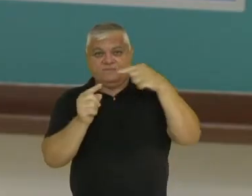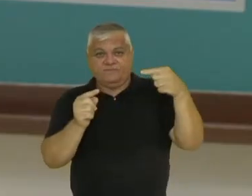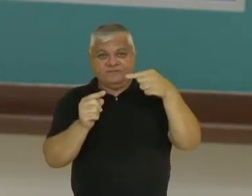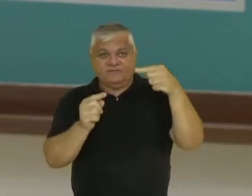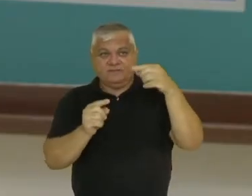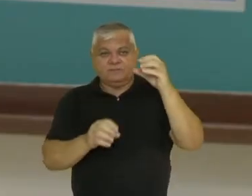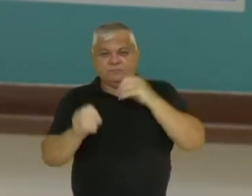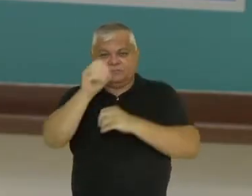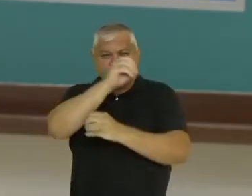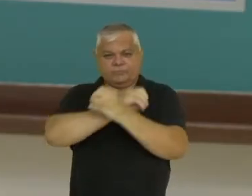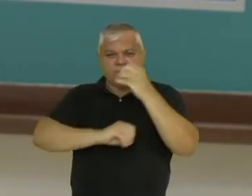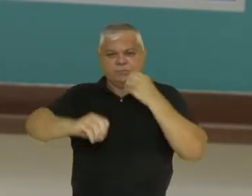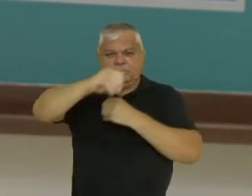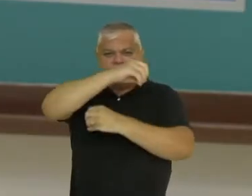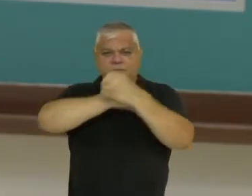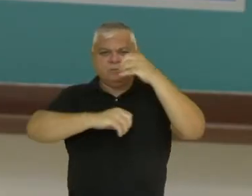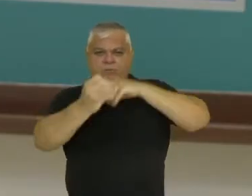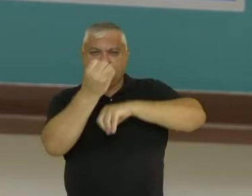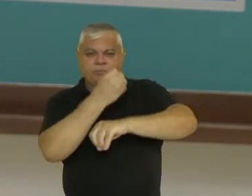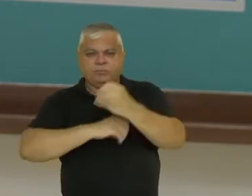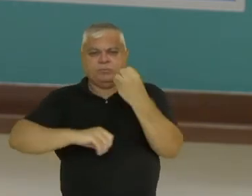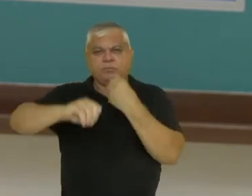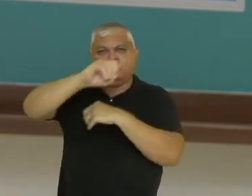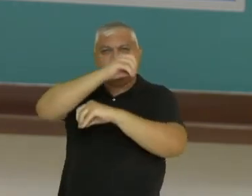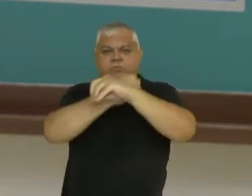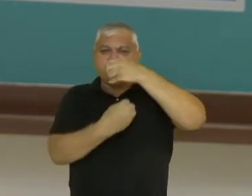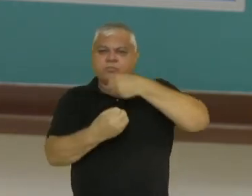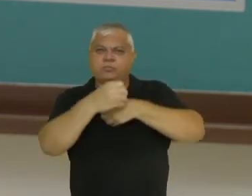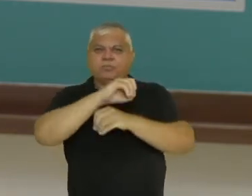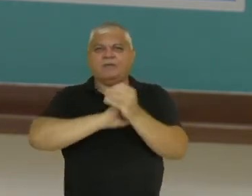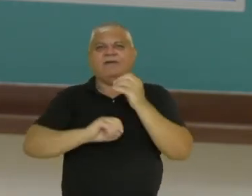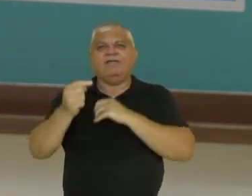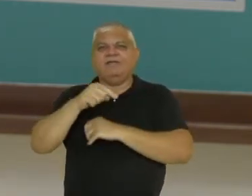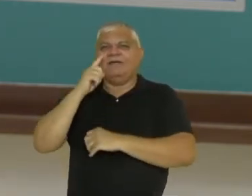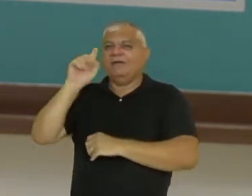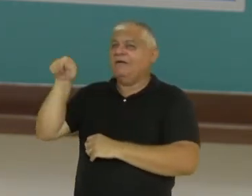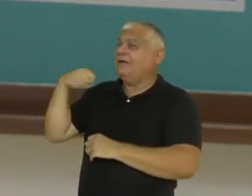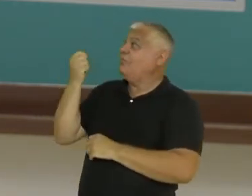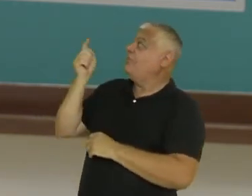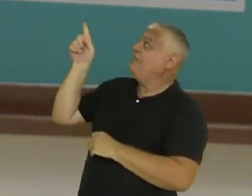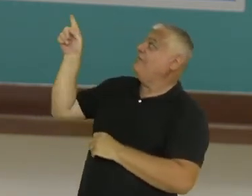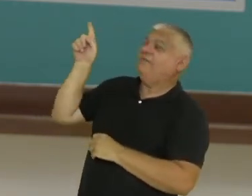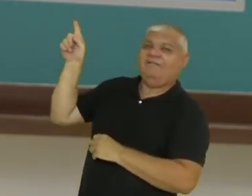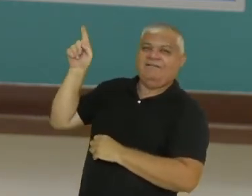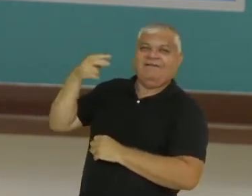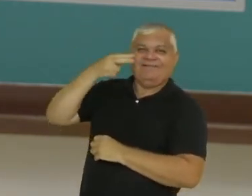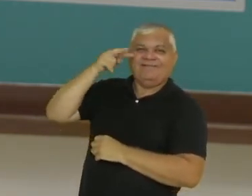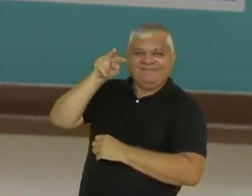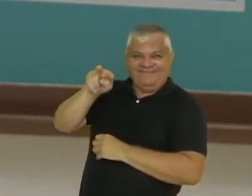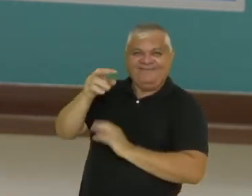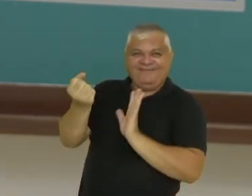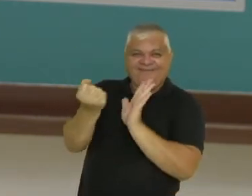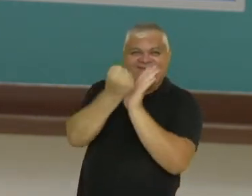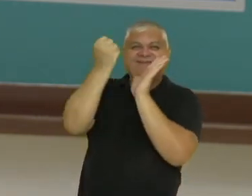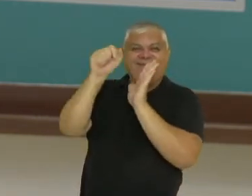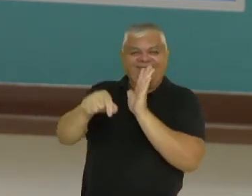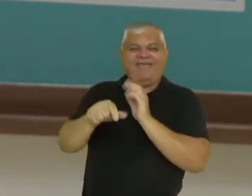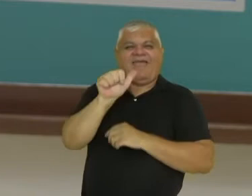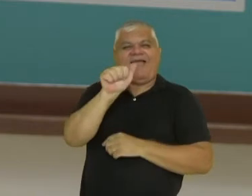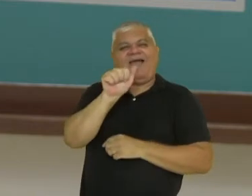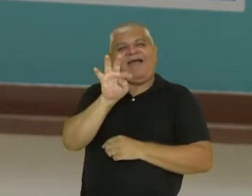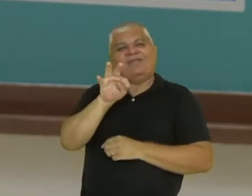os elétrons negativos lá por fora, fazendo essa figura aqui, que é o que a gente mais vê por aí representando o